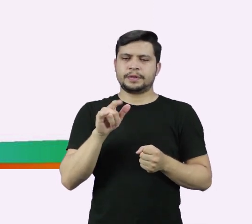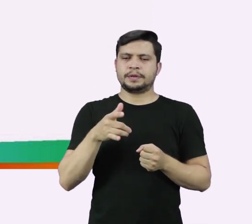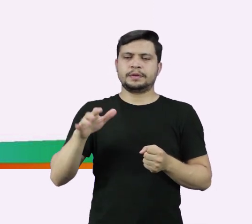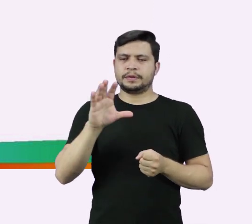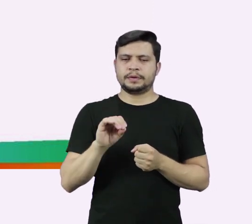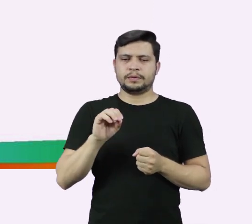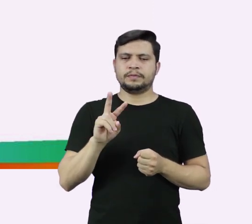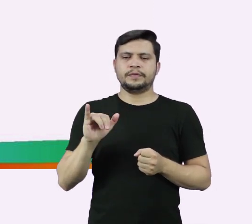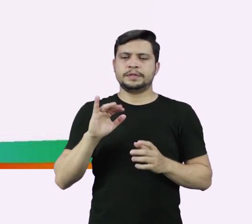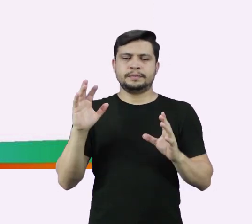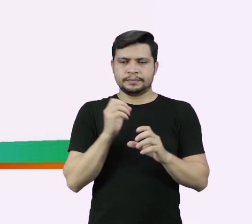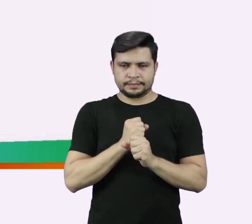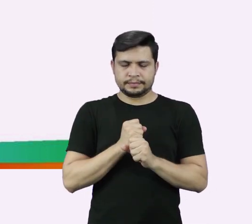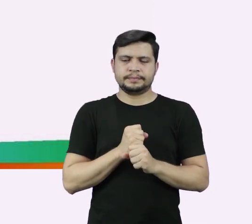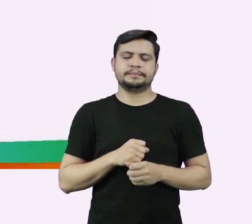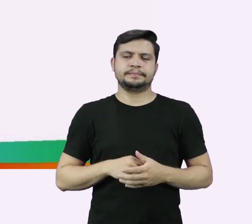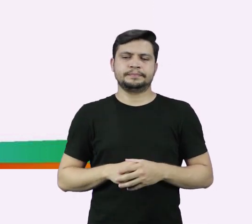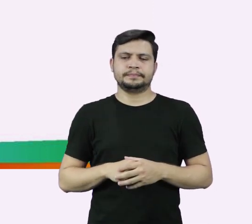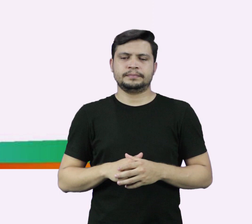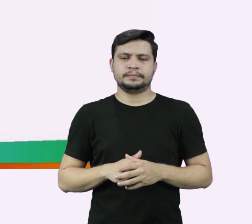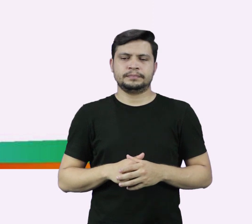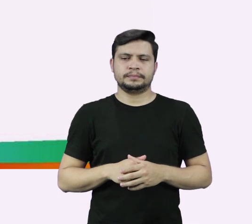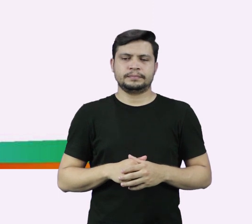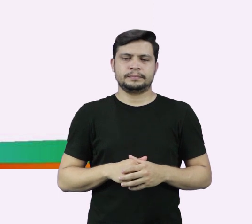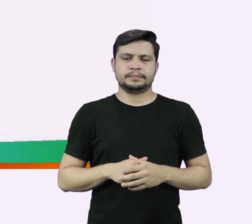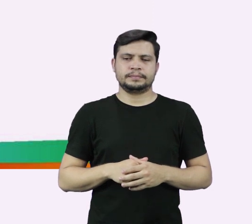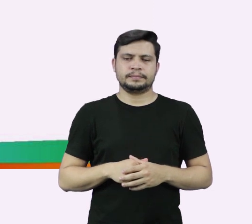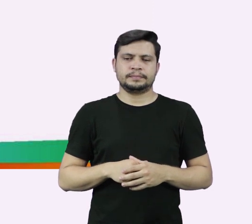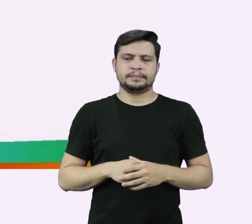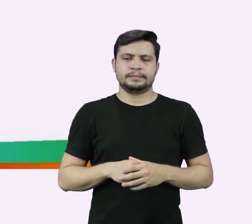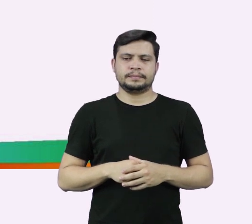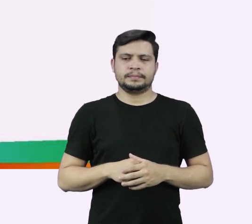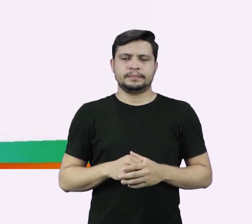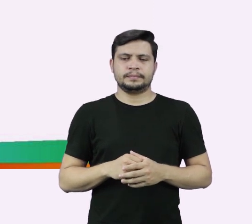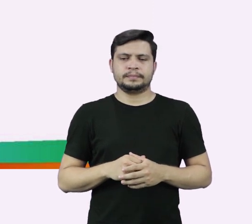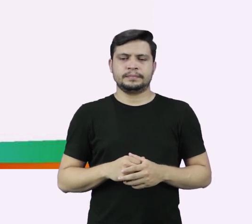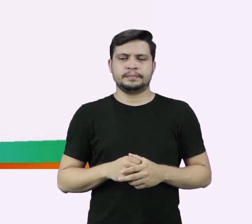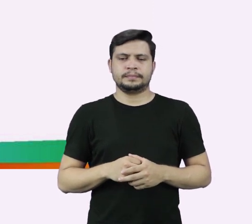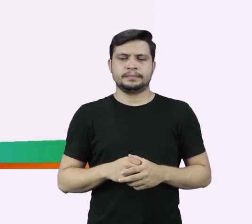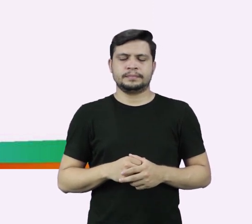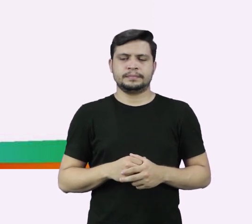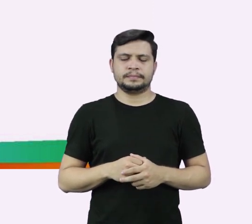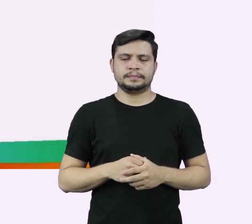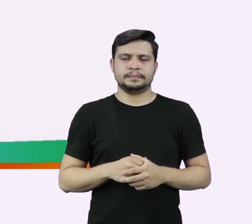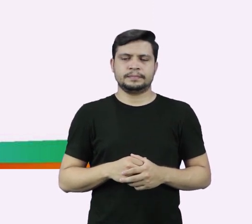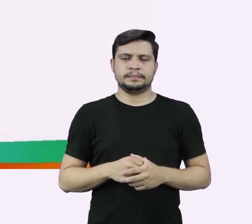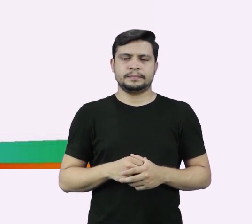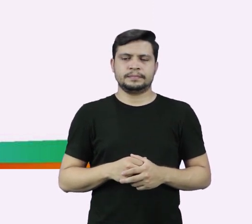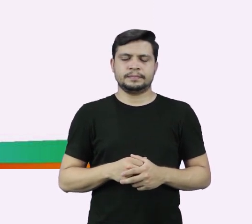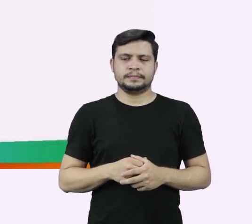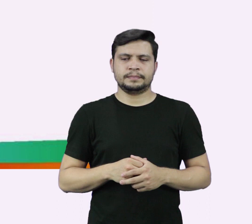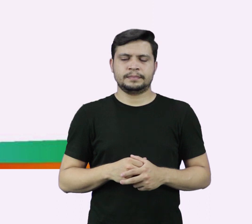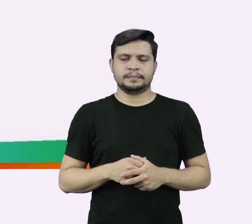igual a 1 kΩ, que no caso seria 10, que seria